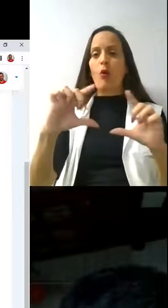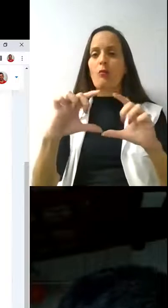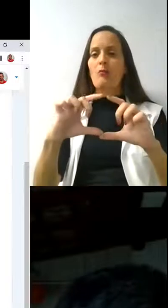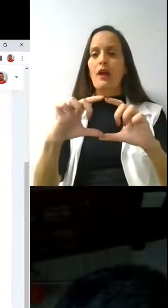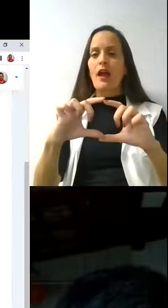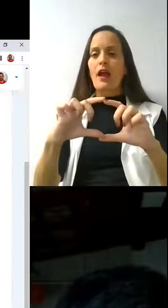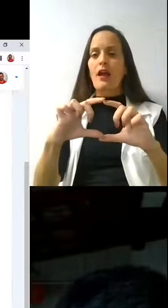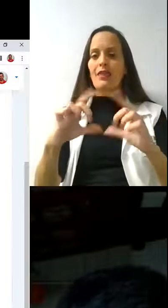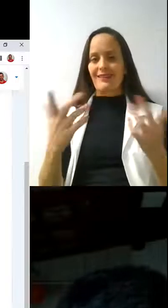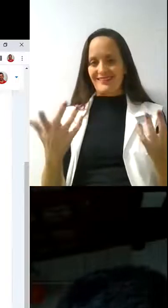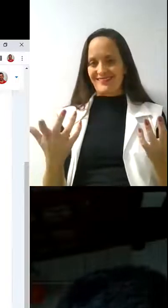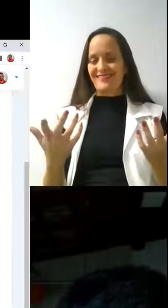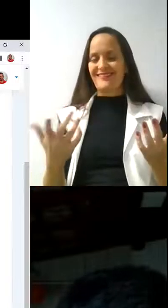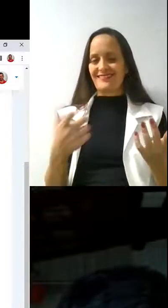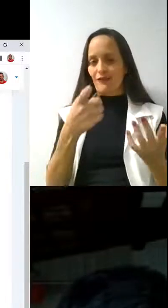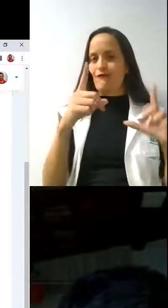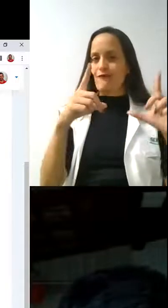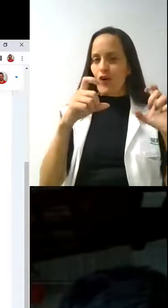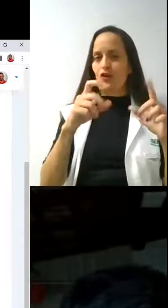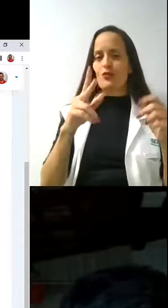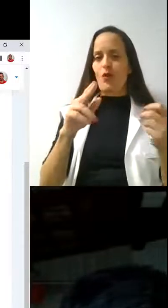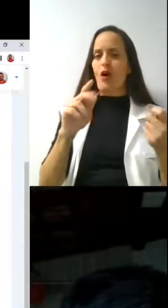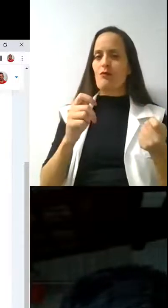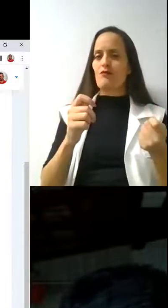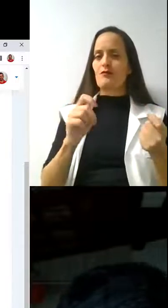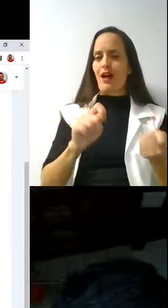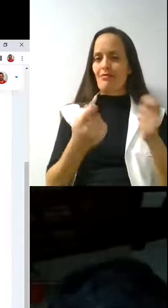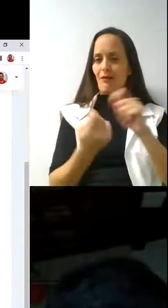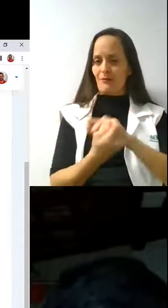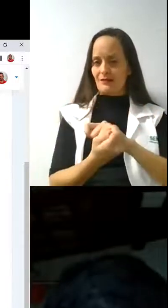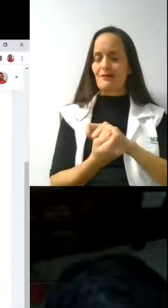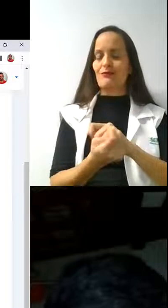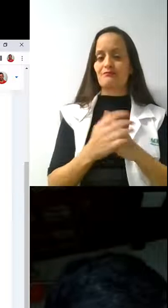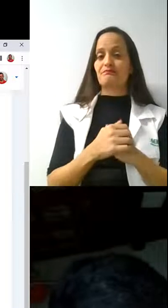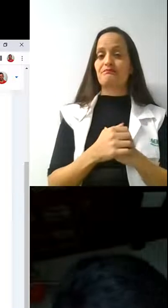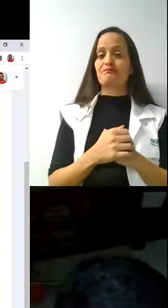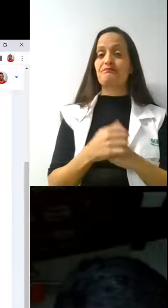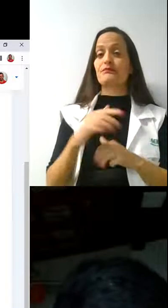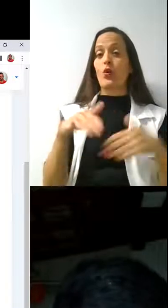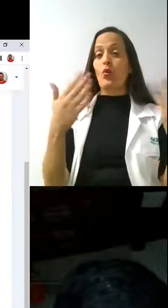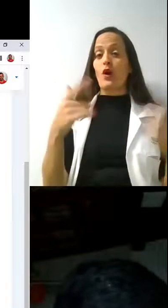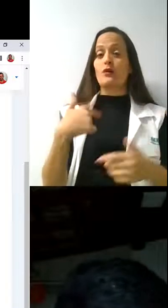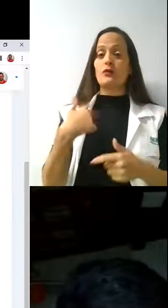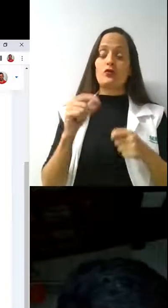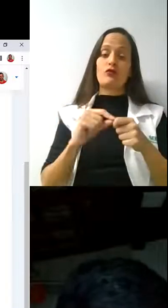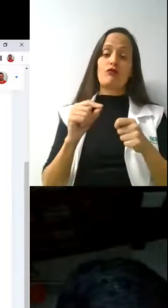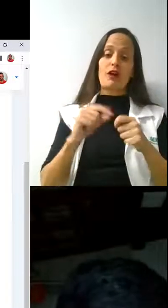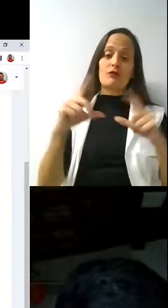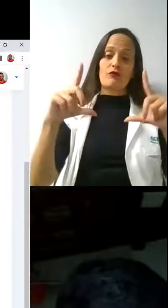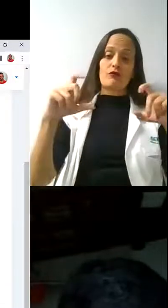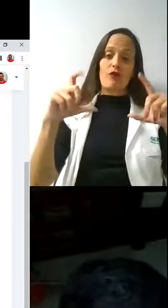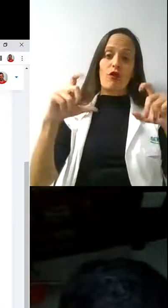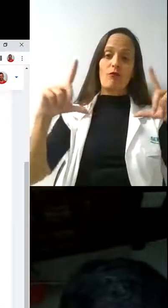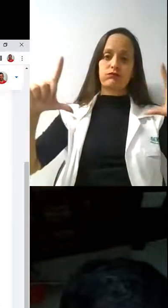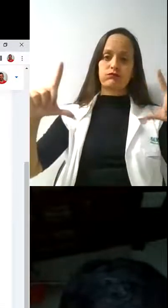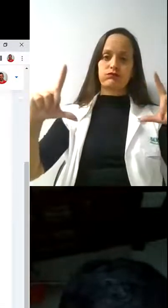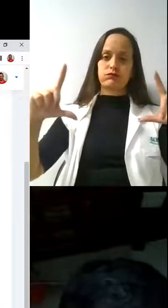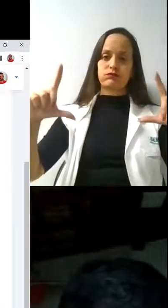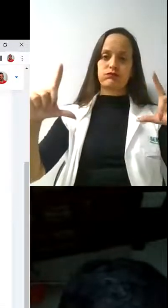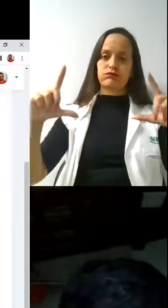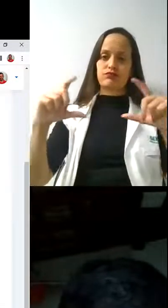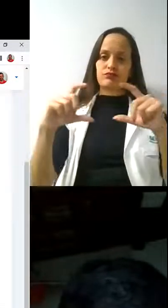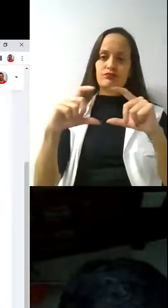Eu reduzi ela. Como eu faço redução, o que que acontece? Eu reduzi ela aqui, no caso, pela metade.